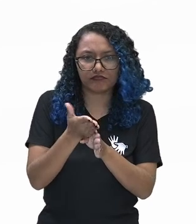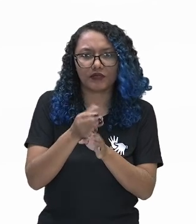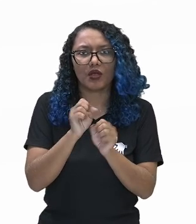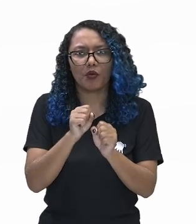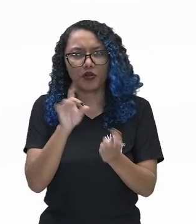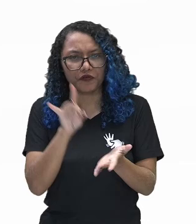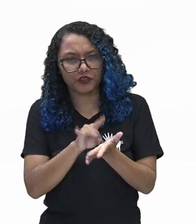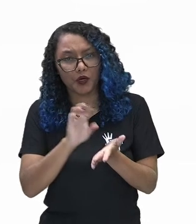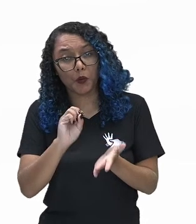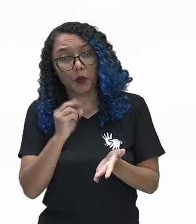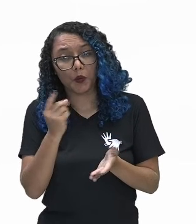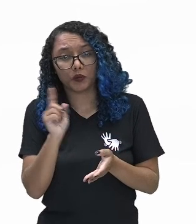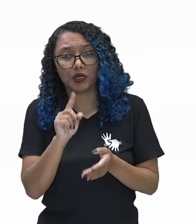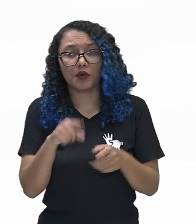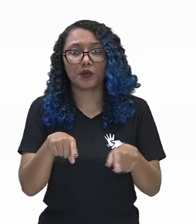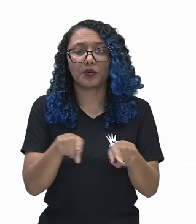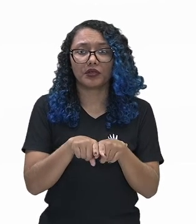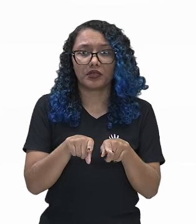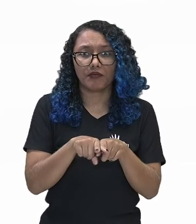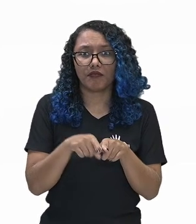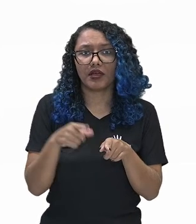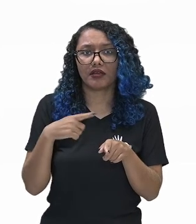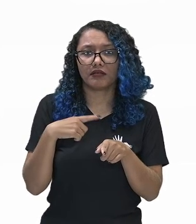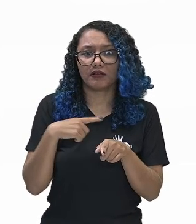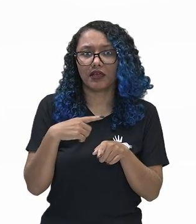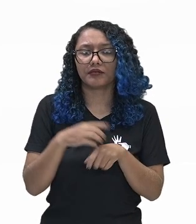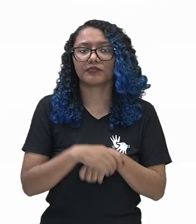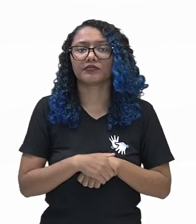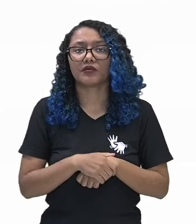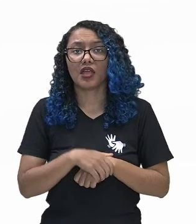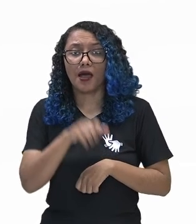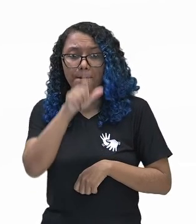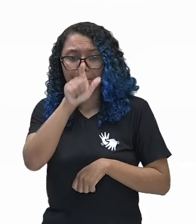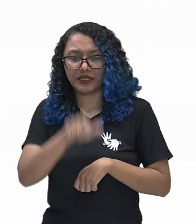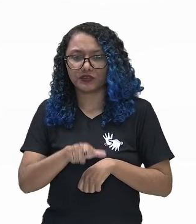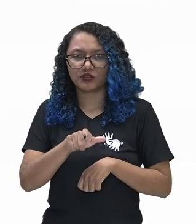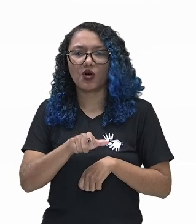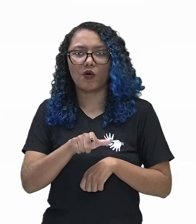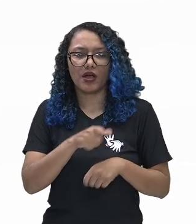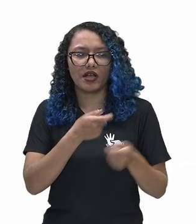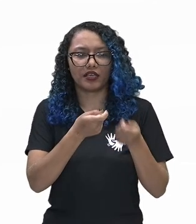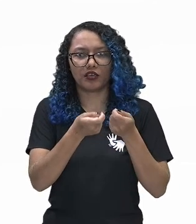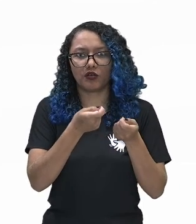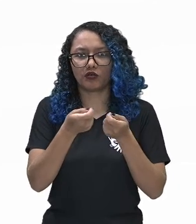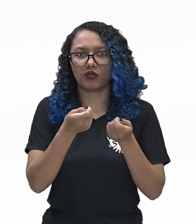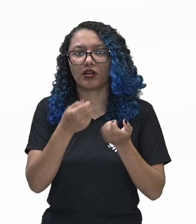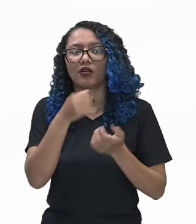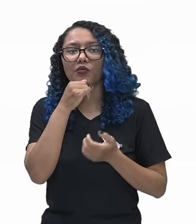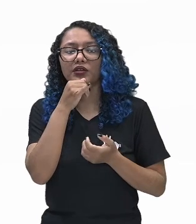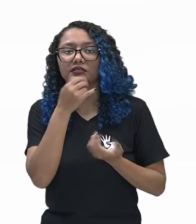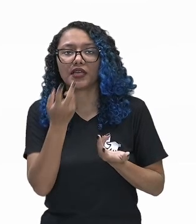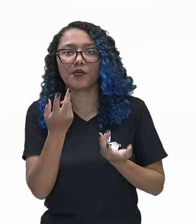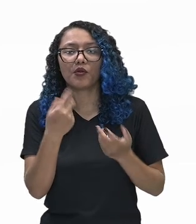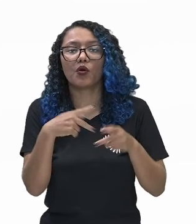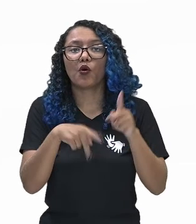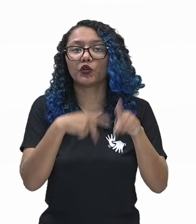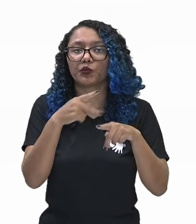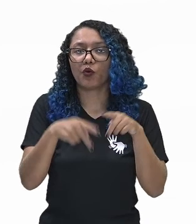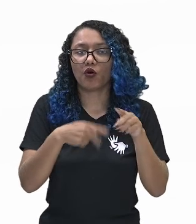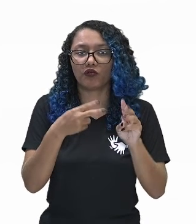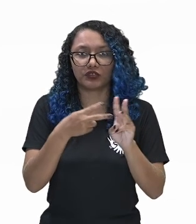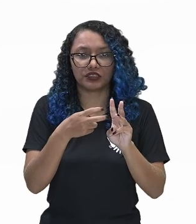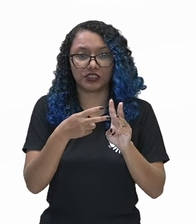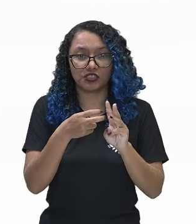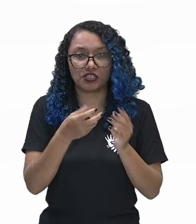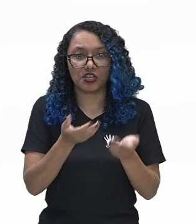ou não, e um sujeito ou agente que vai controlar. E aí eu coloquei um exemplo que são os povos indígenas, como vocês podem observar